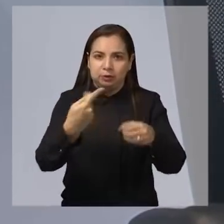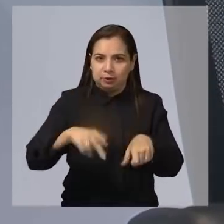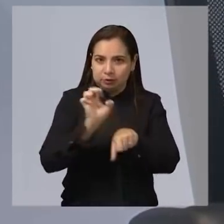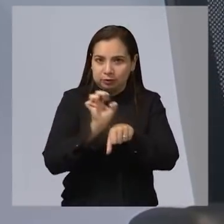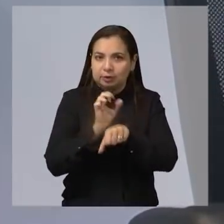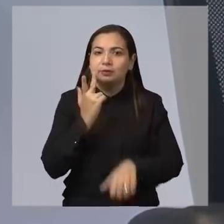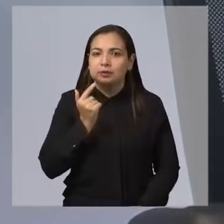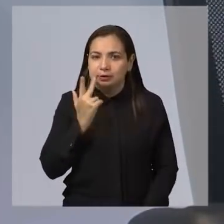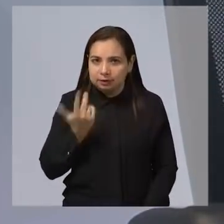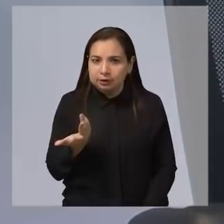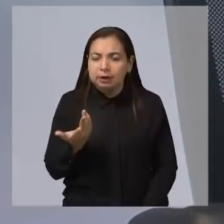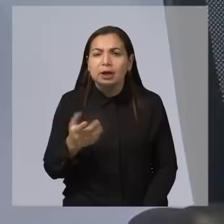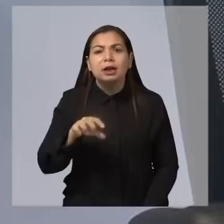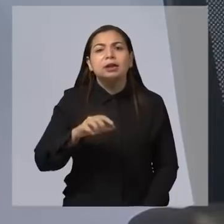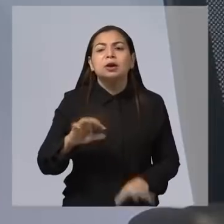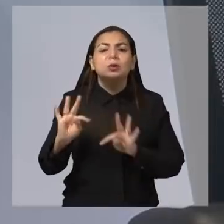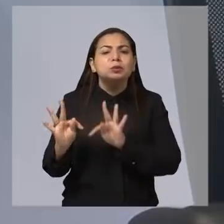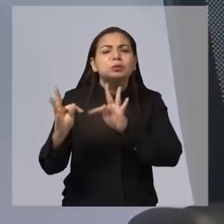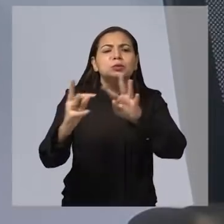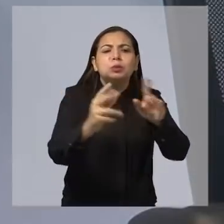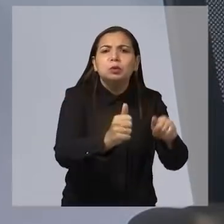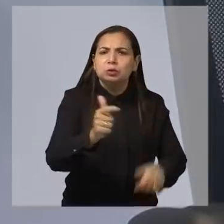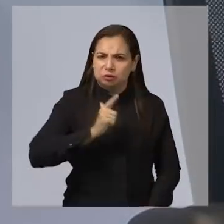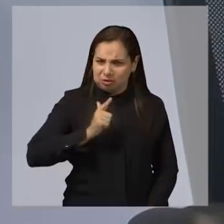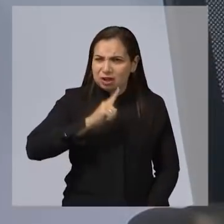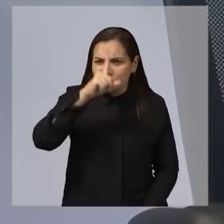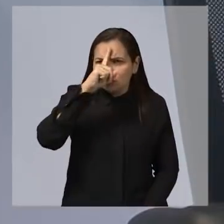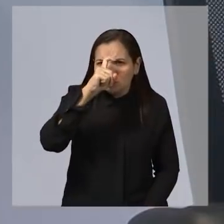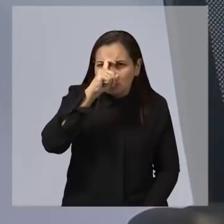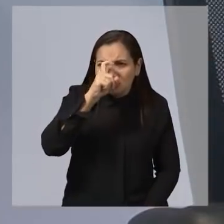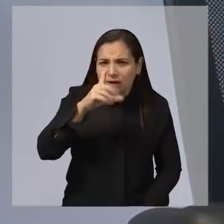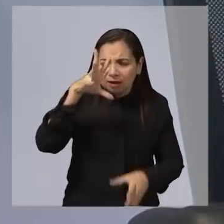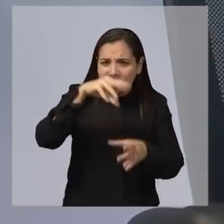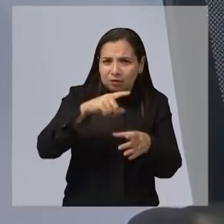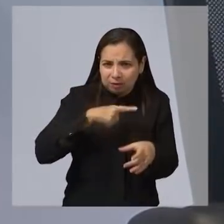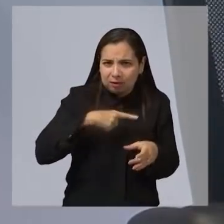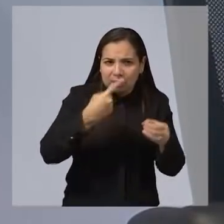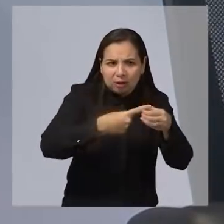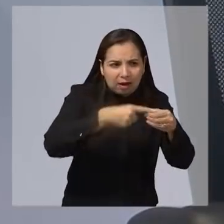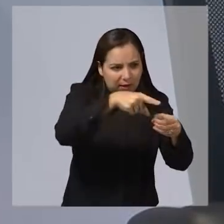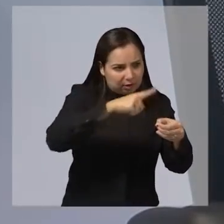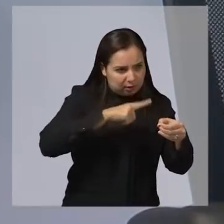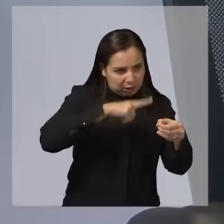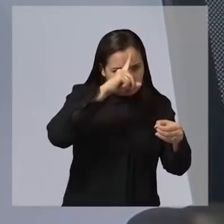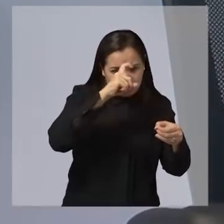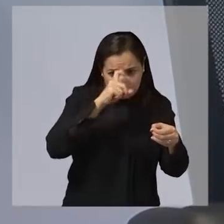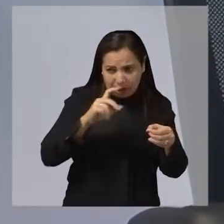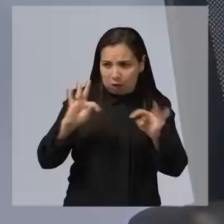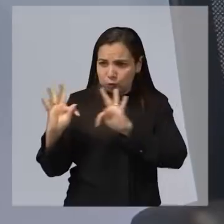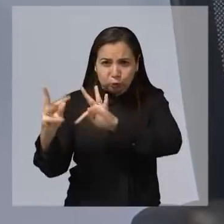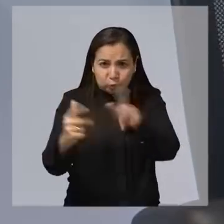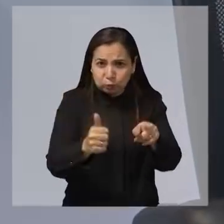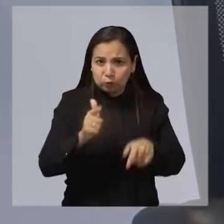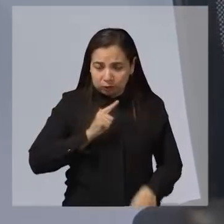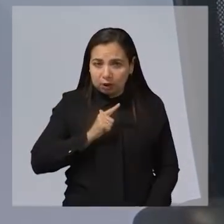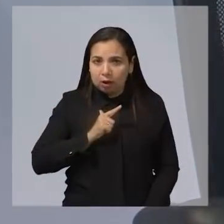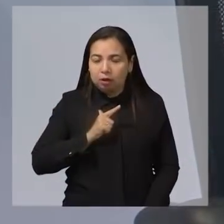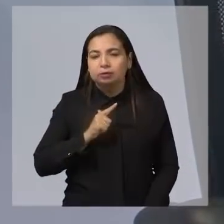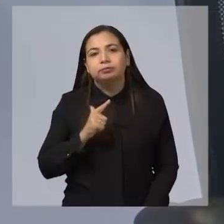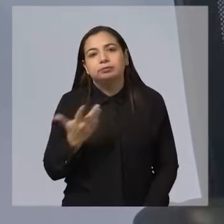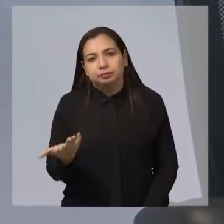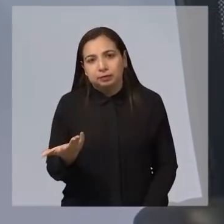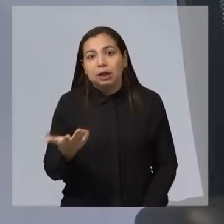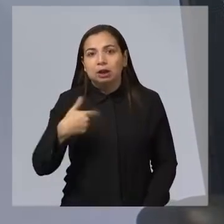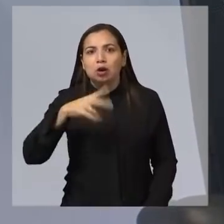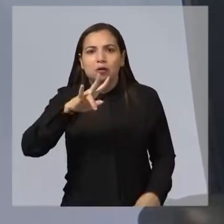184. Todos os municípios têm um hospital, uma escola? É isso, né? Quer dizer, aí eu vou construir uma unidade prisional em